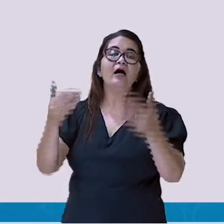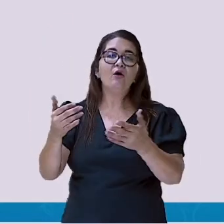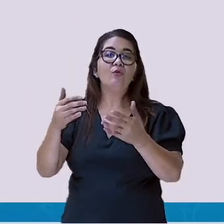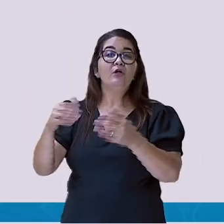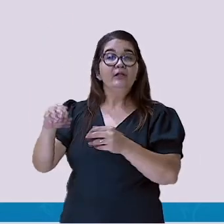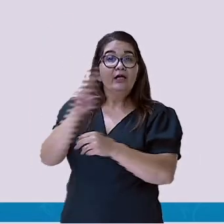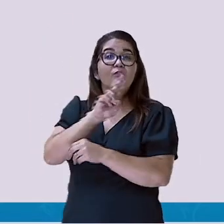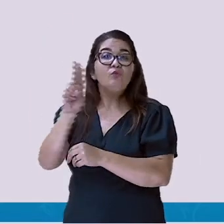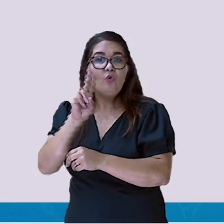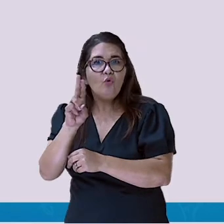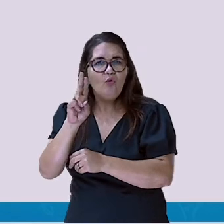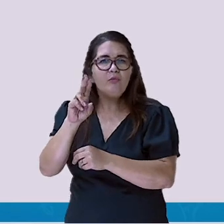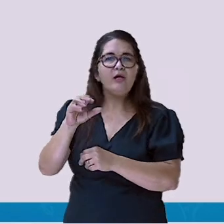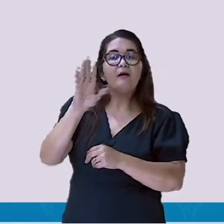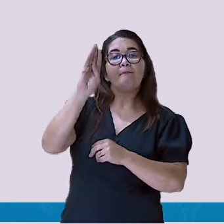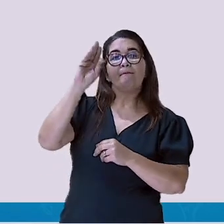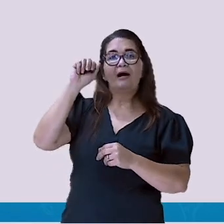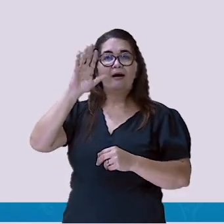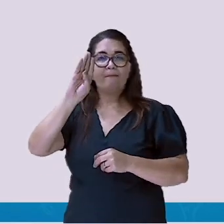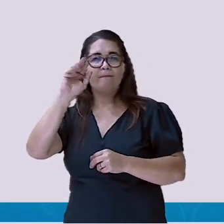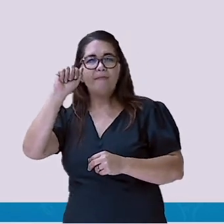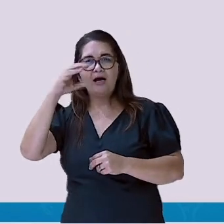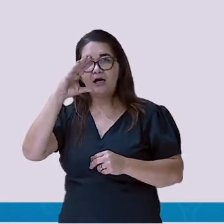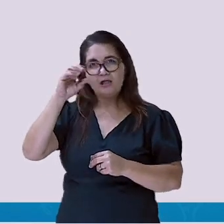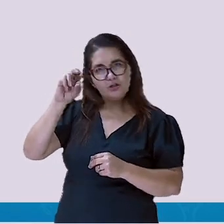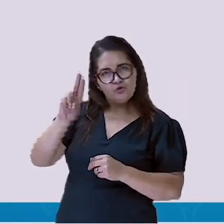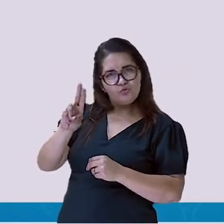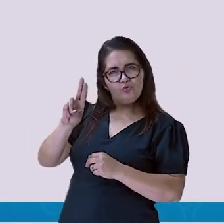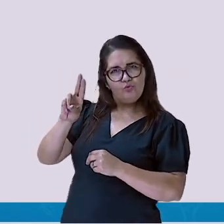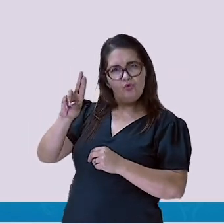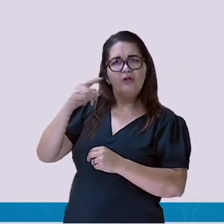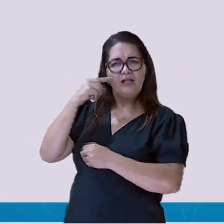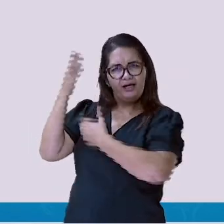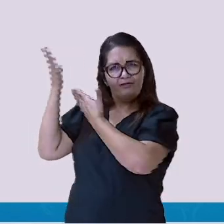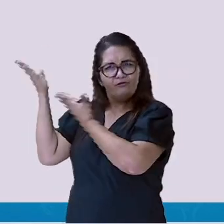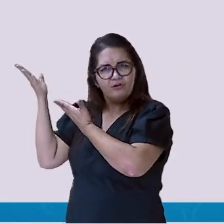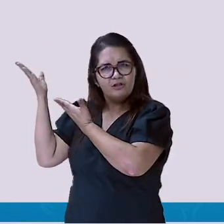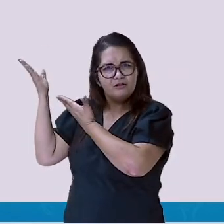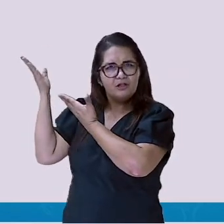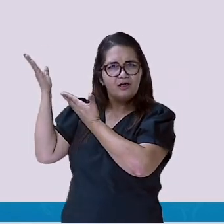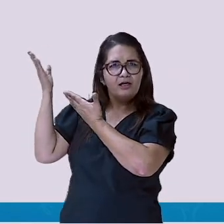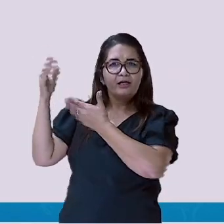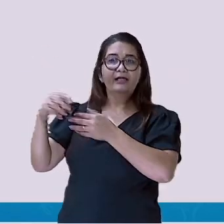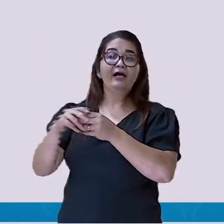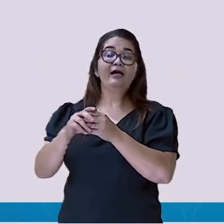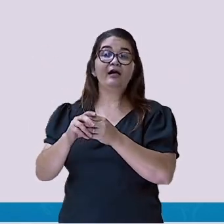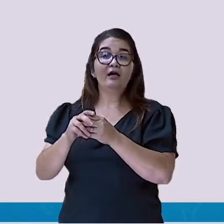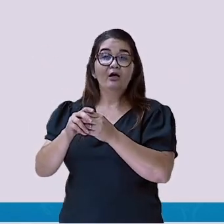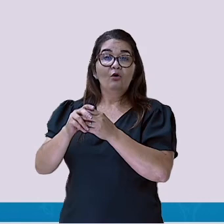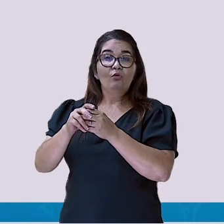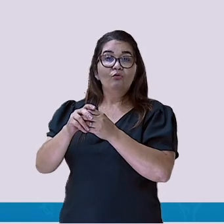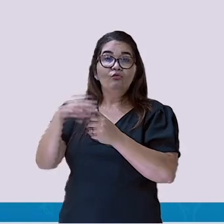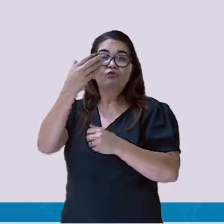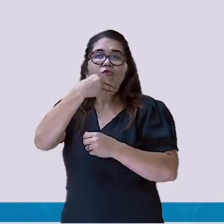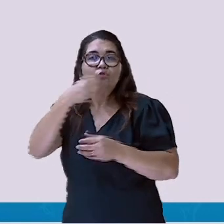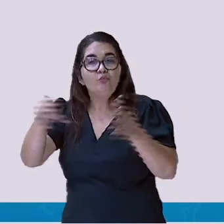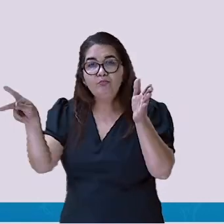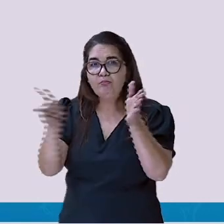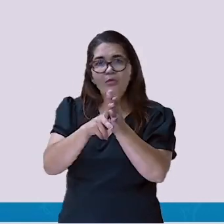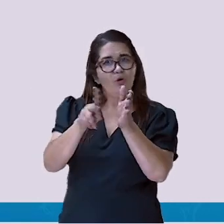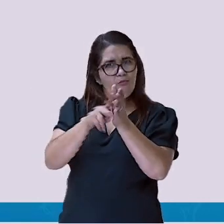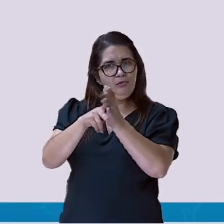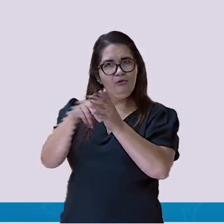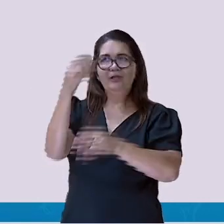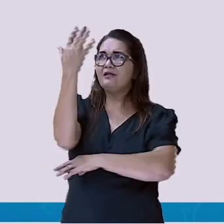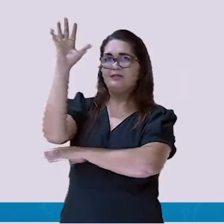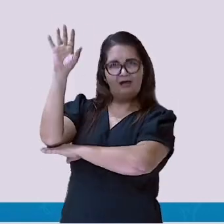e a carnaúba. O babaçu e a carnaúba a gente tem abundante nessa região. O que é abundante? A gente tem